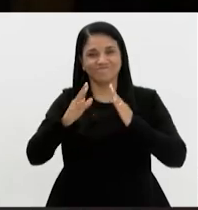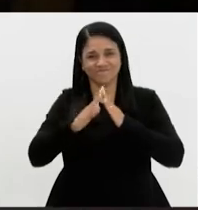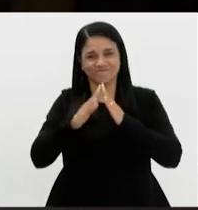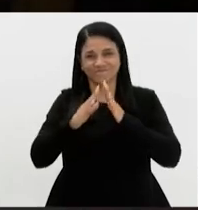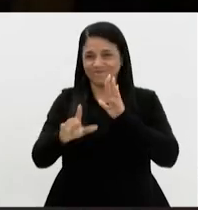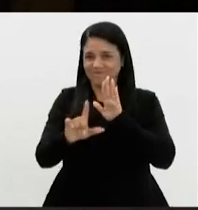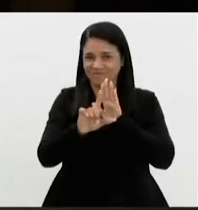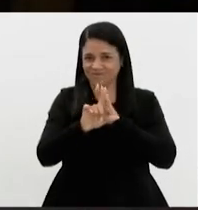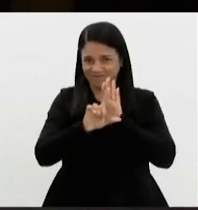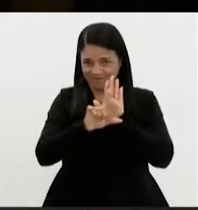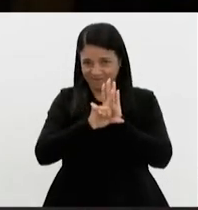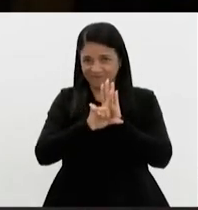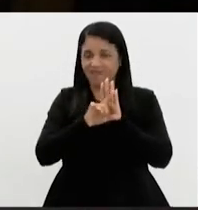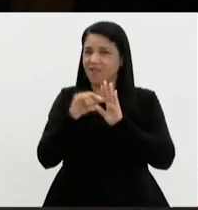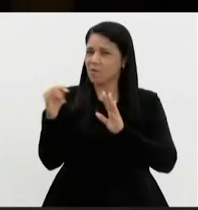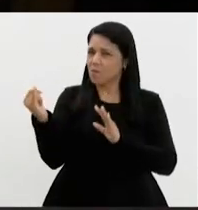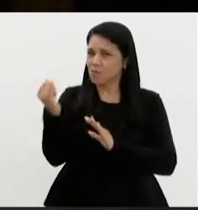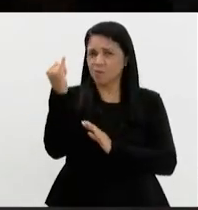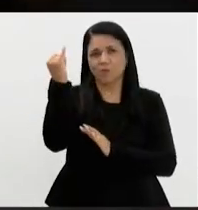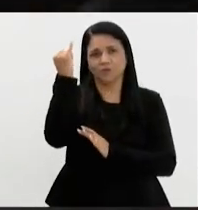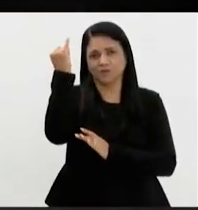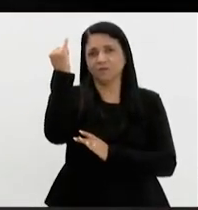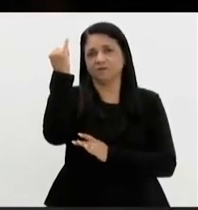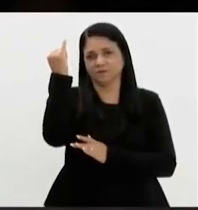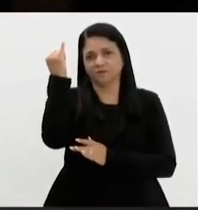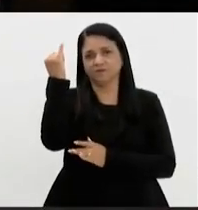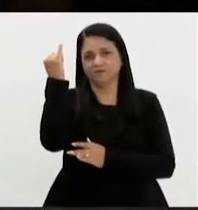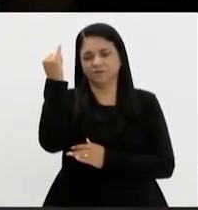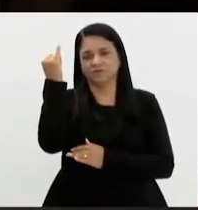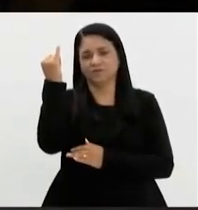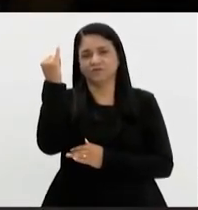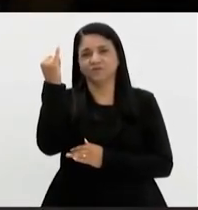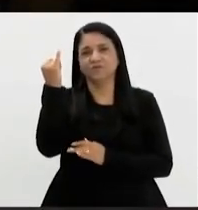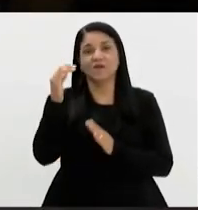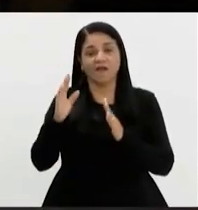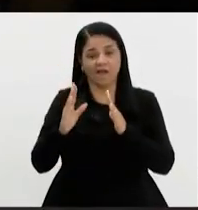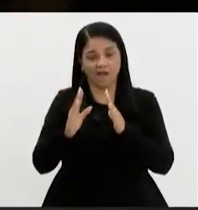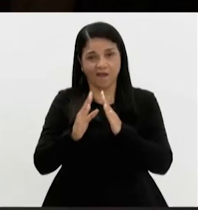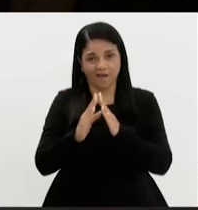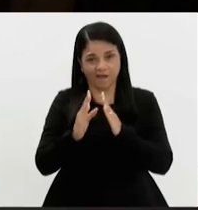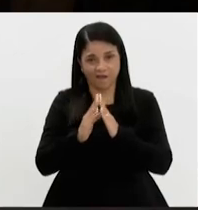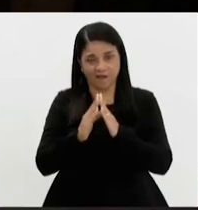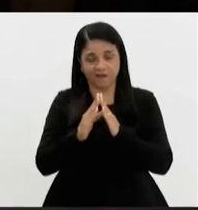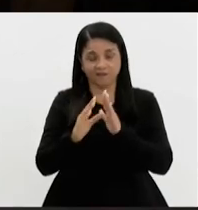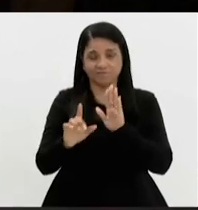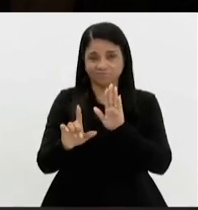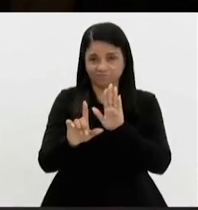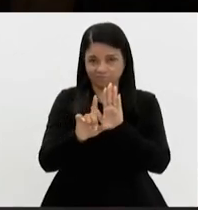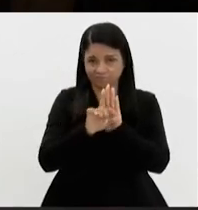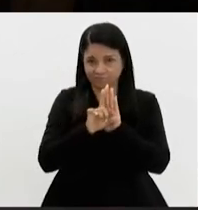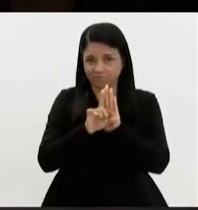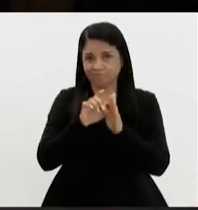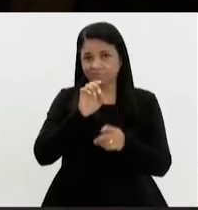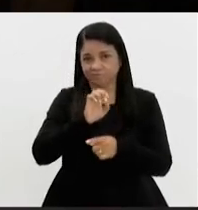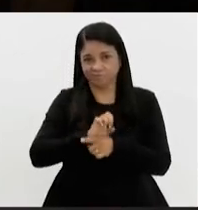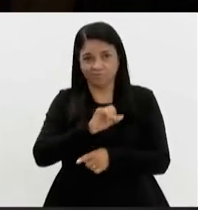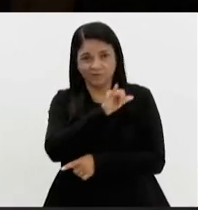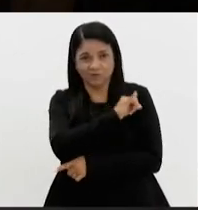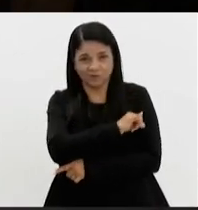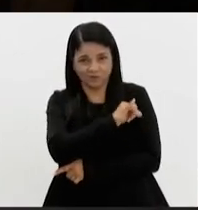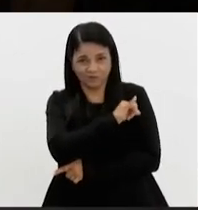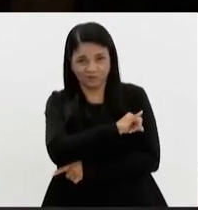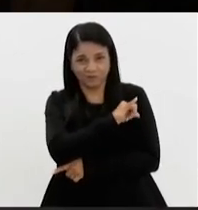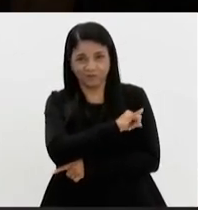Legislativa é importante e é muito mais importante porque a casa Legislativa do Estado do Rio de Janeiro é um estado que